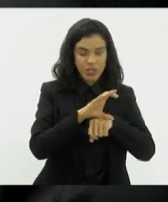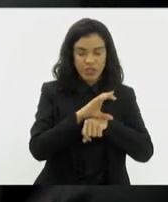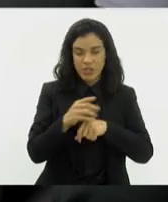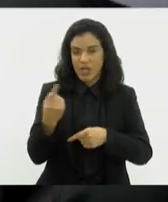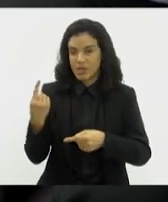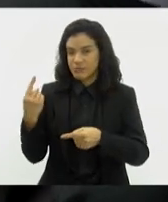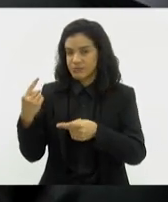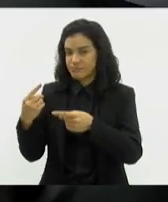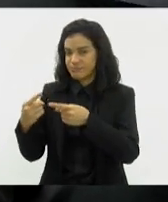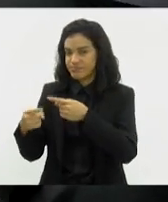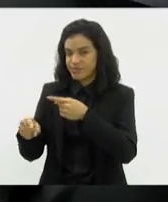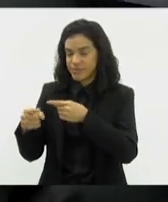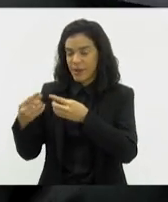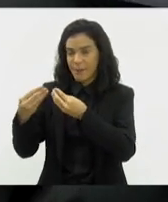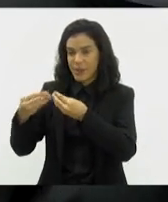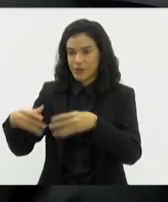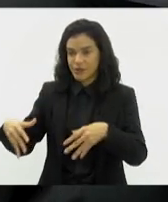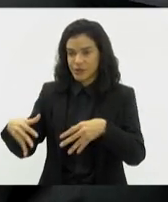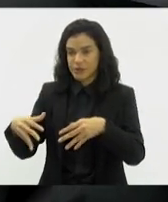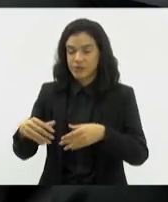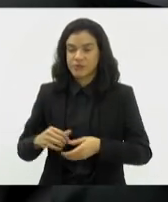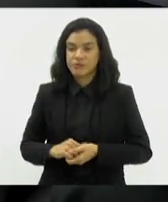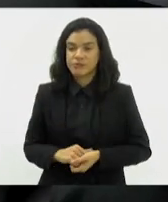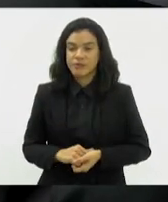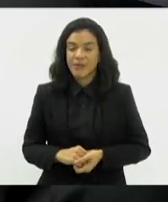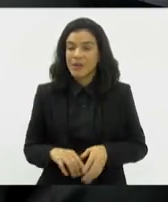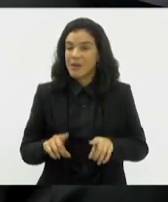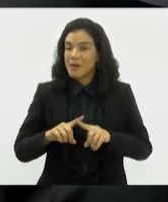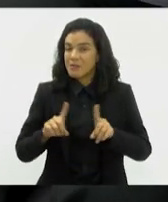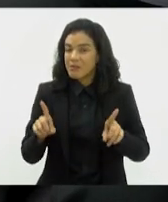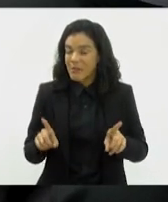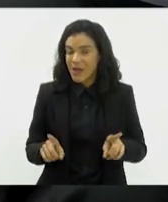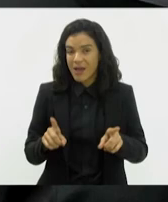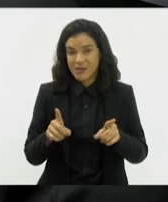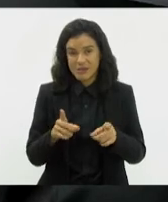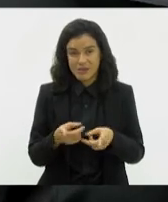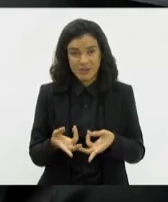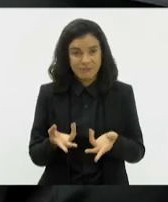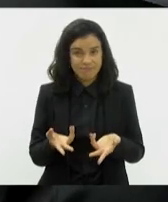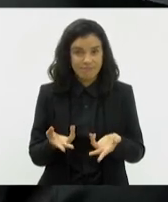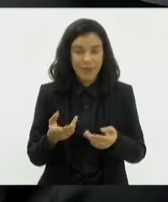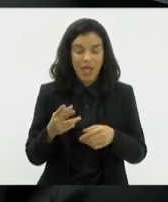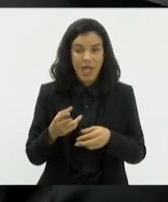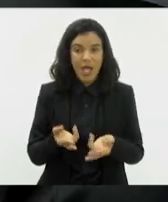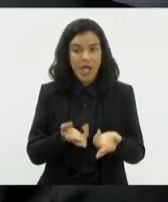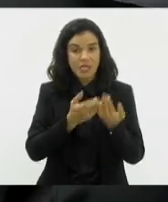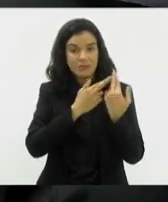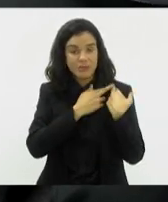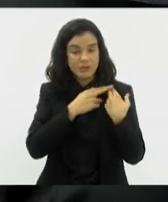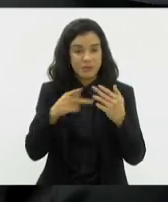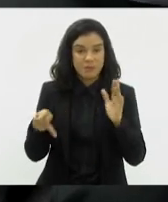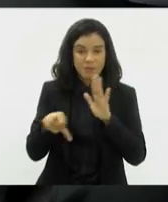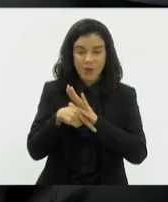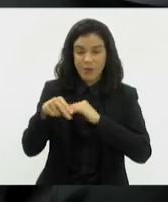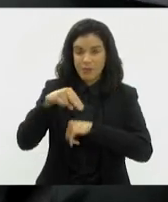Mas, quando é o caso de competência interfederativa, seria o caso de